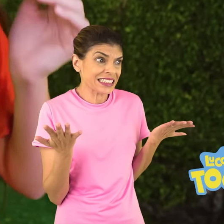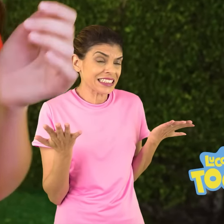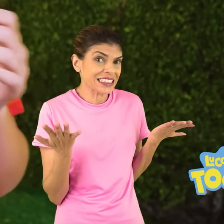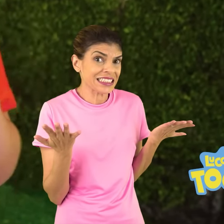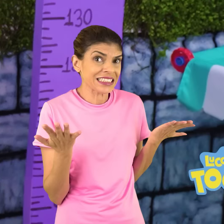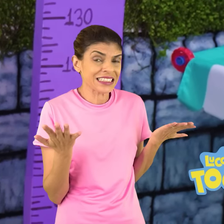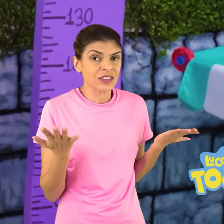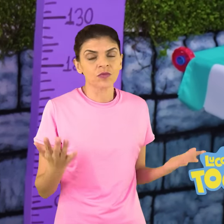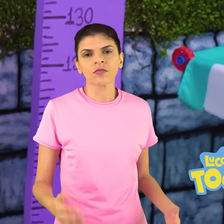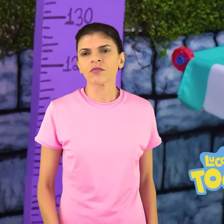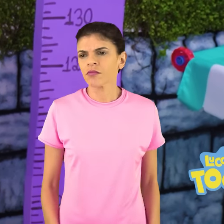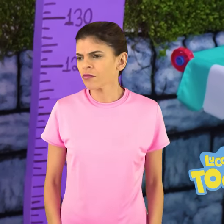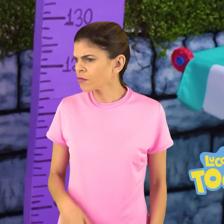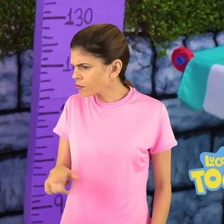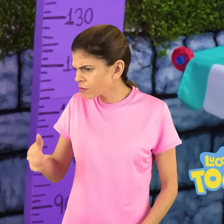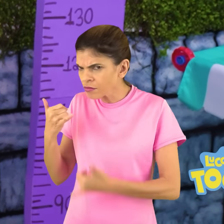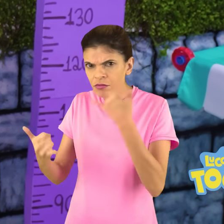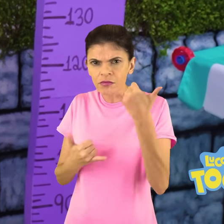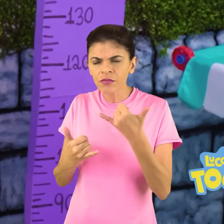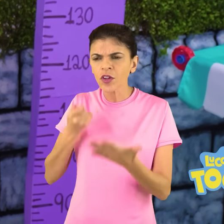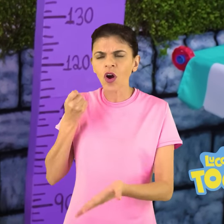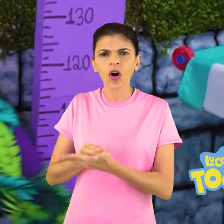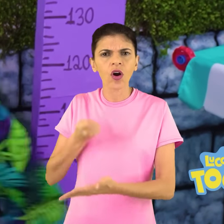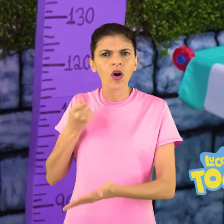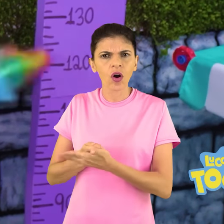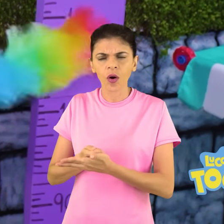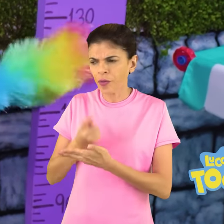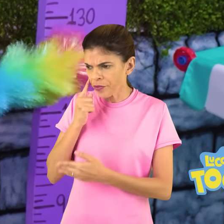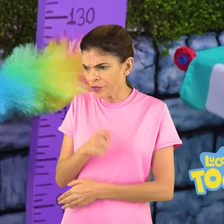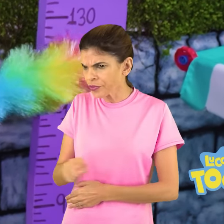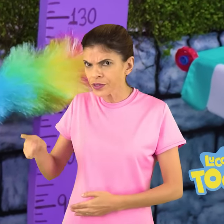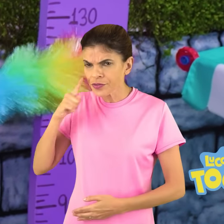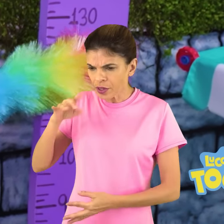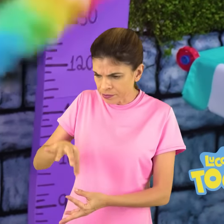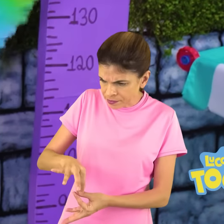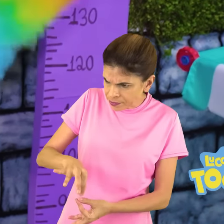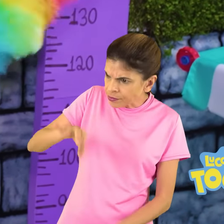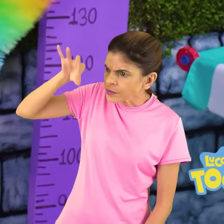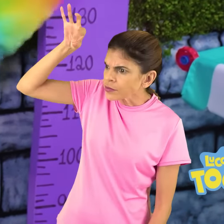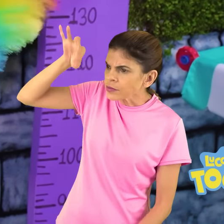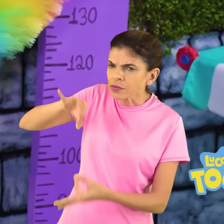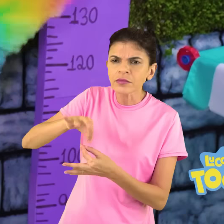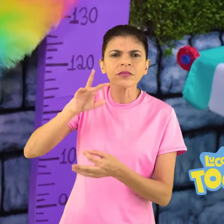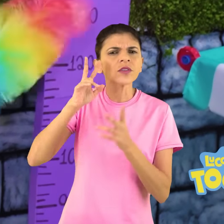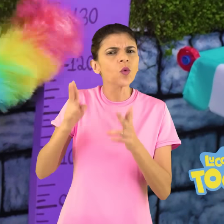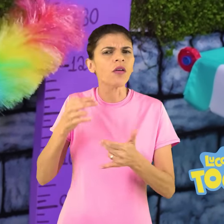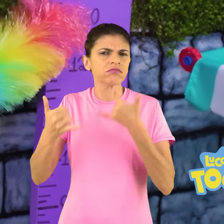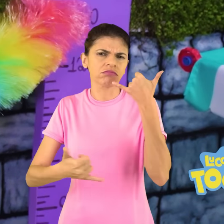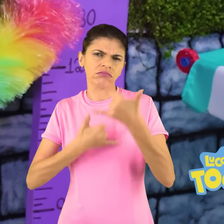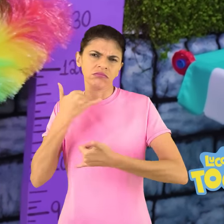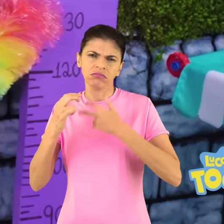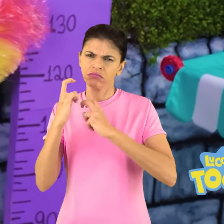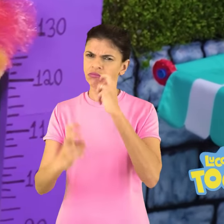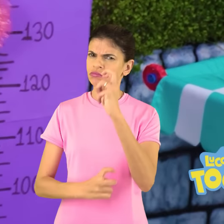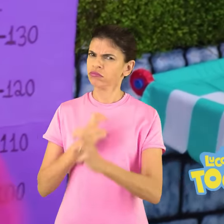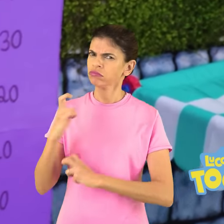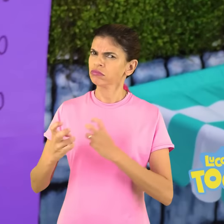Antes de vocês brincarem, vocês precisam medir a altura de vocês! Igual nos parques de diversão!